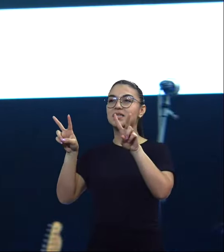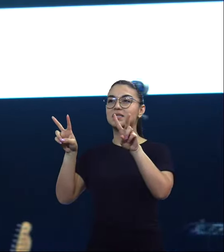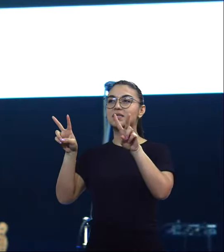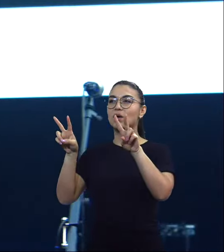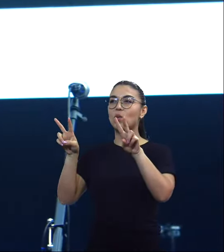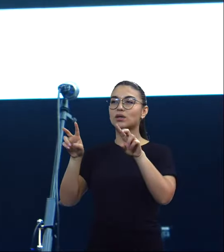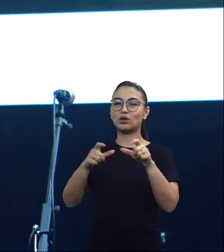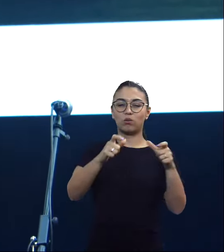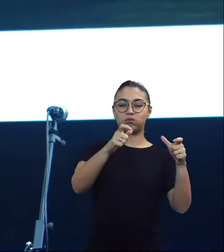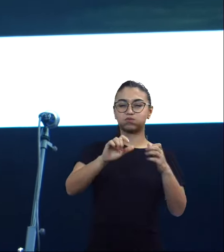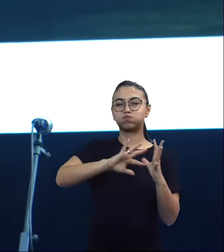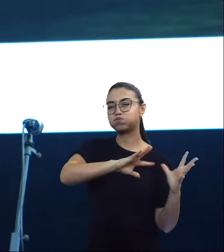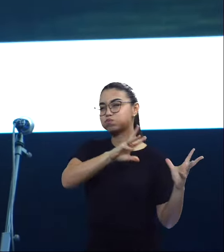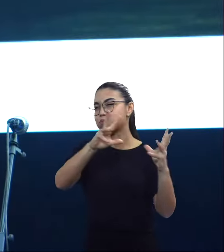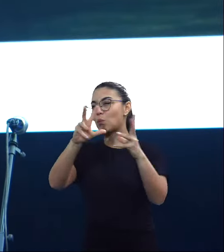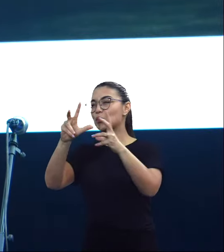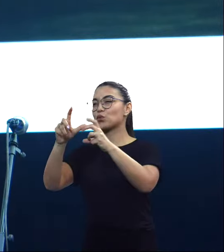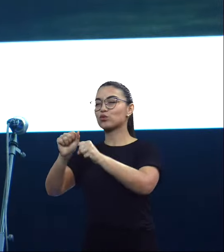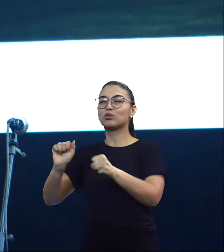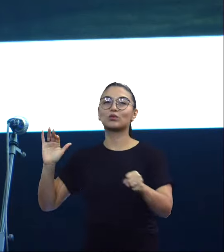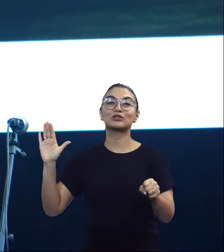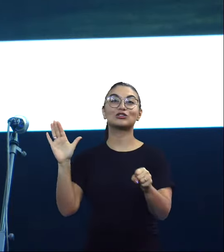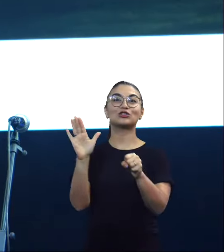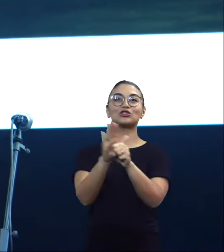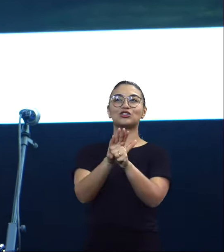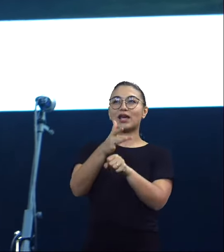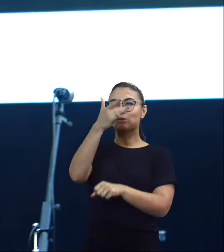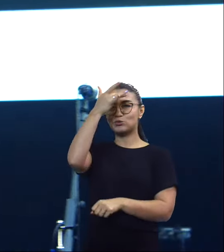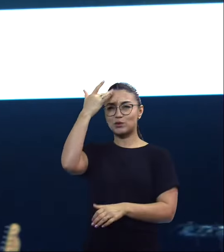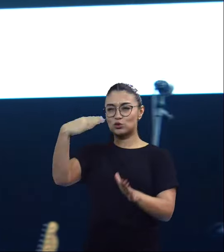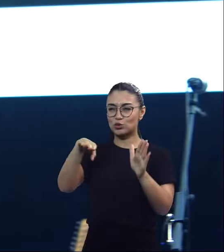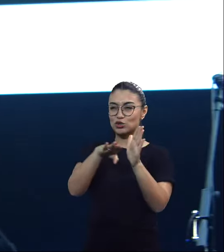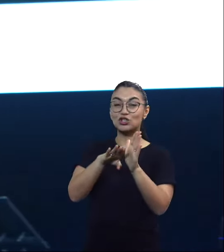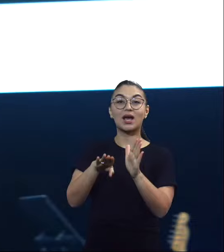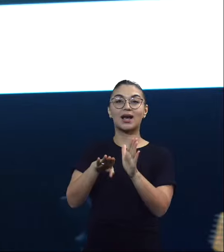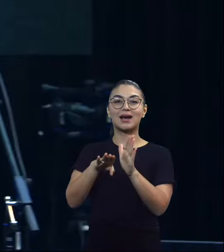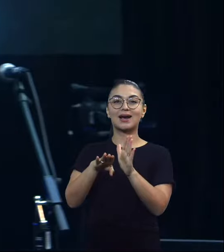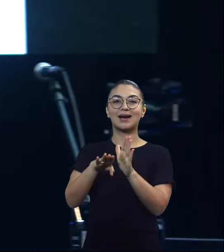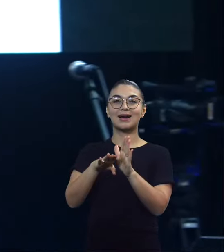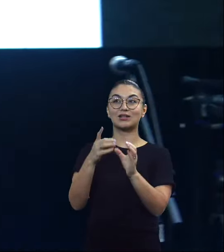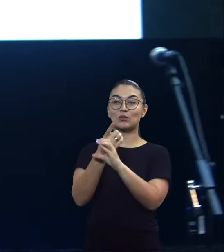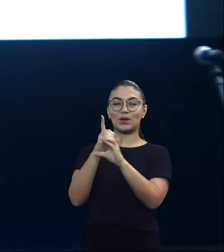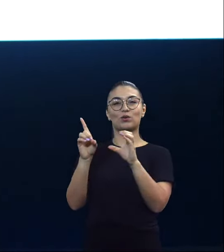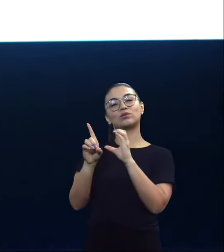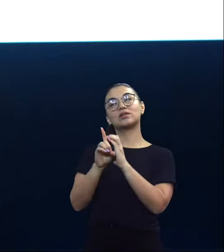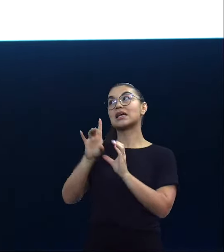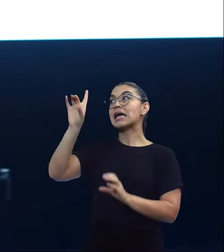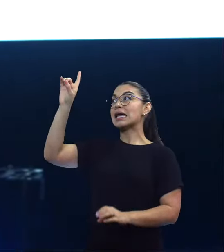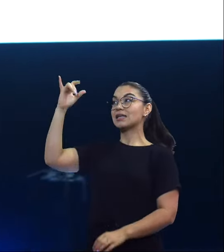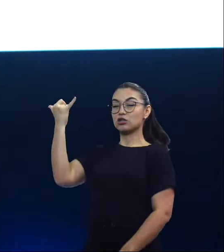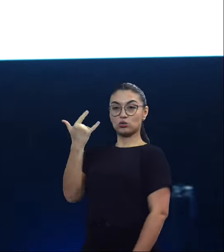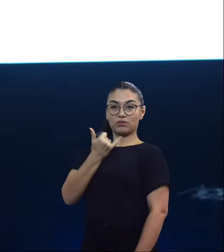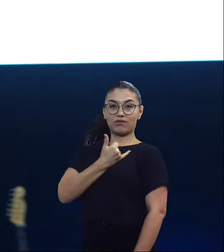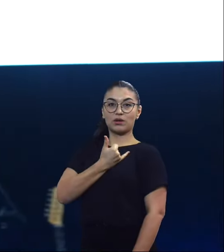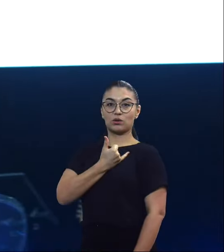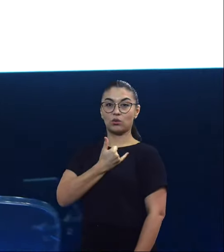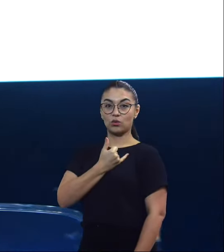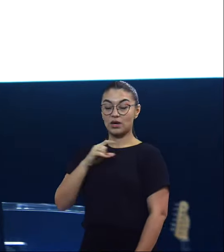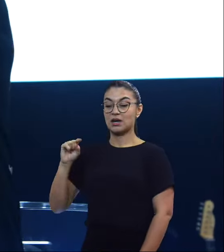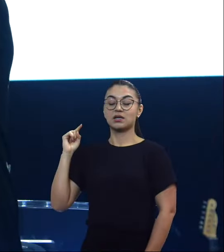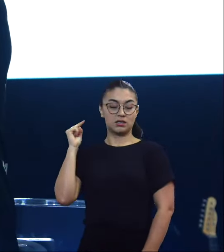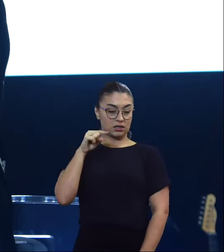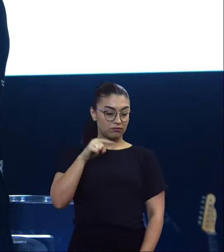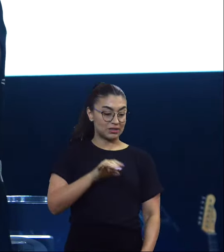igreja buscando ao Senhor. E Deus falou ao meu coração, Lucas, se vocês prepararem mais botijas ou mais líderes, mais vasos, eu